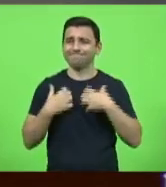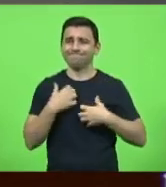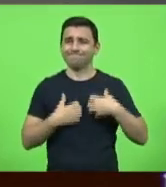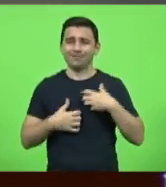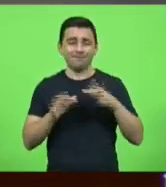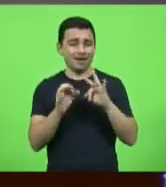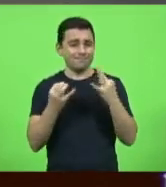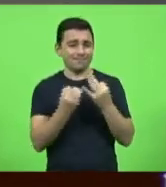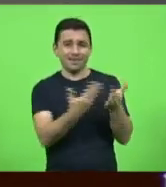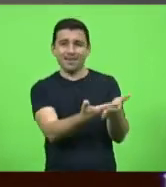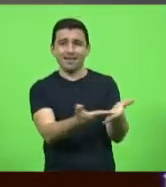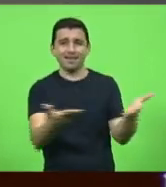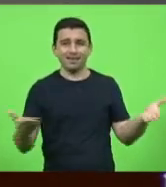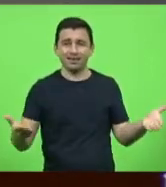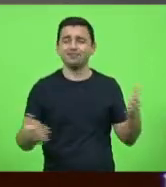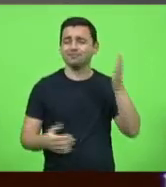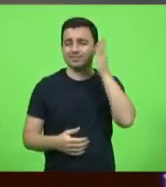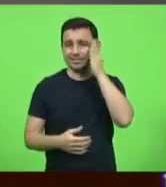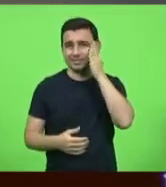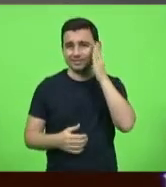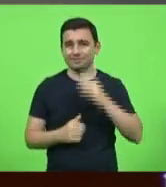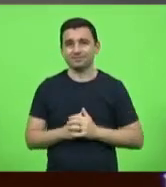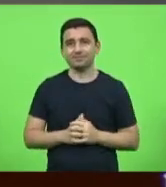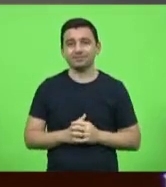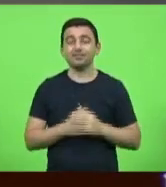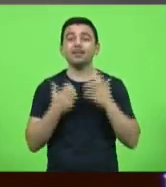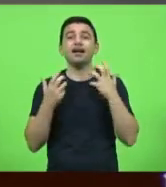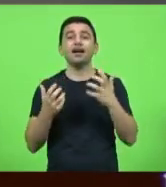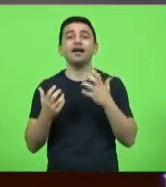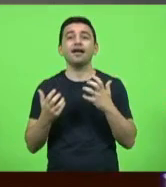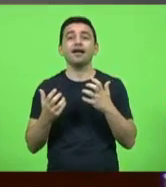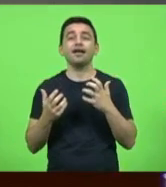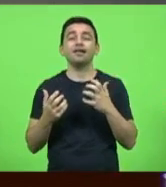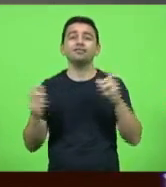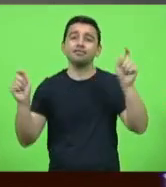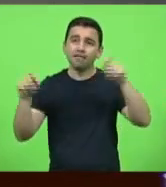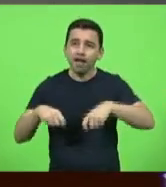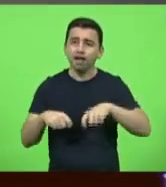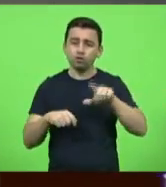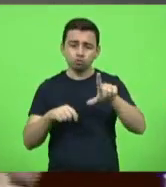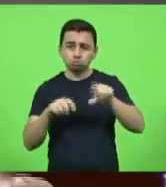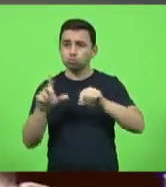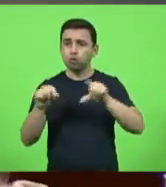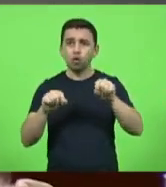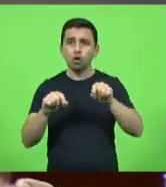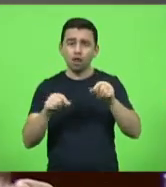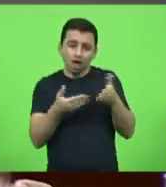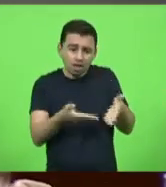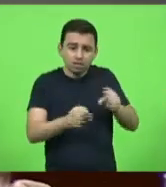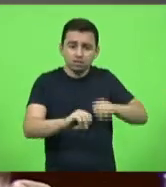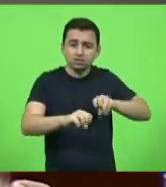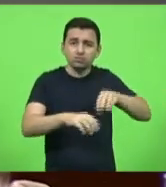famílias, deputado Fernando Crelli, que querem ter a possibilidade de escolher esse tipo de ensino.